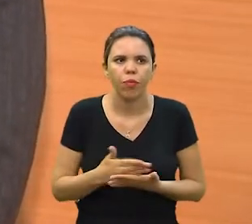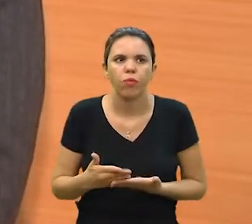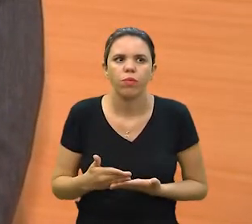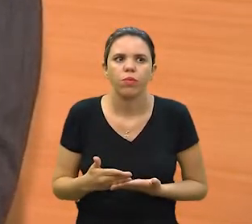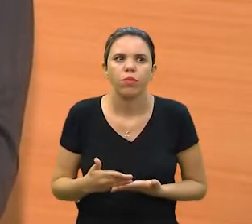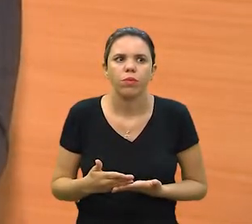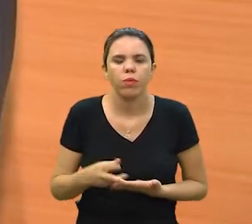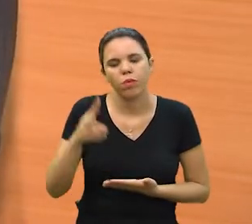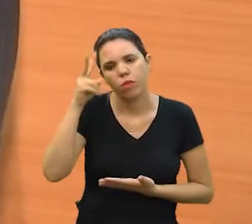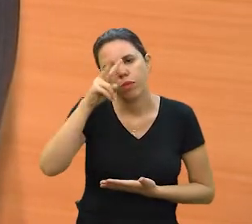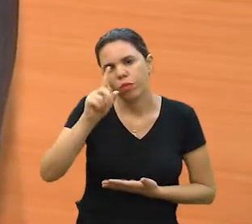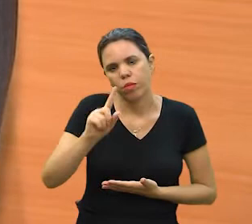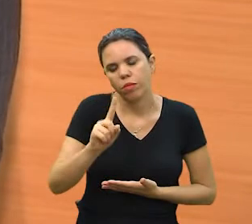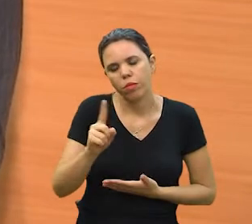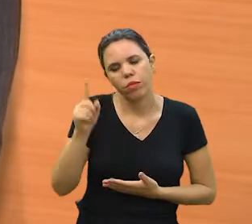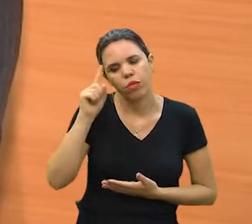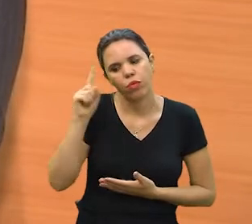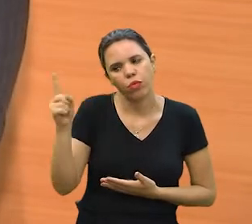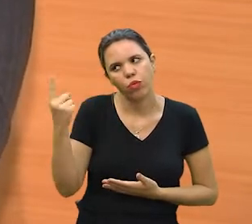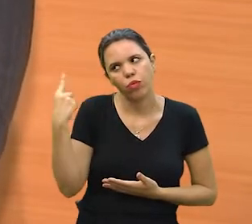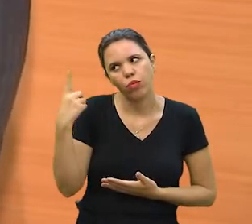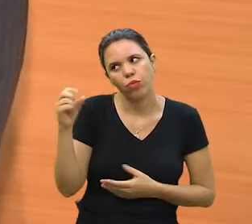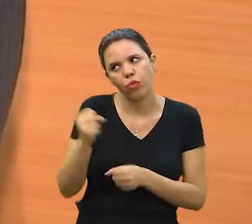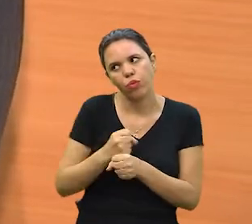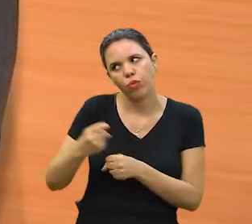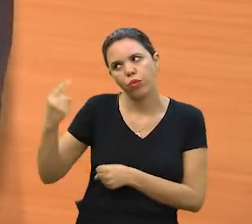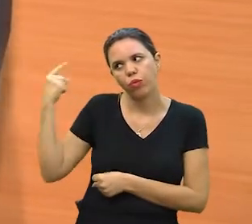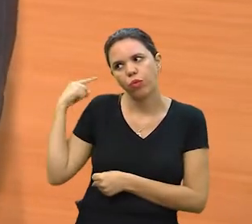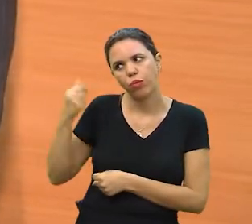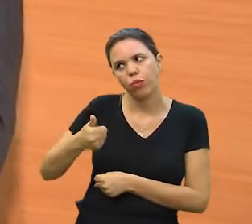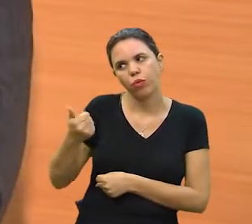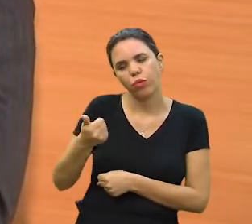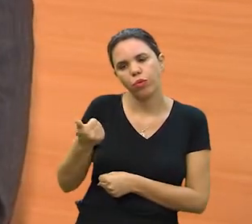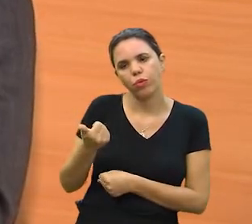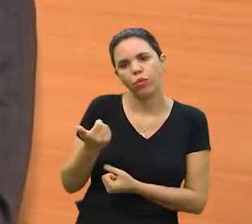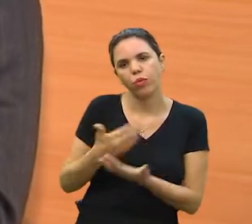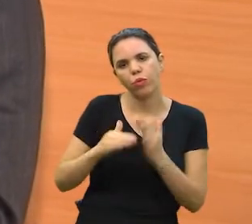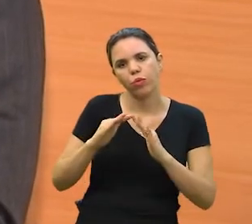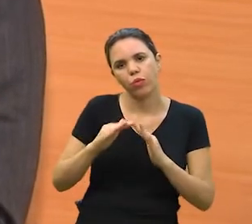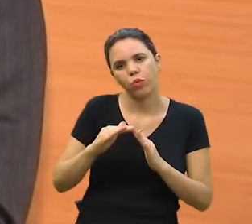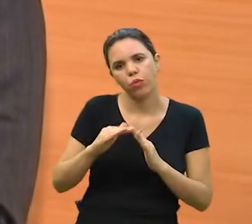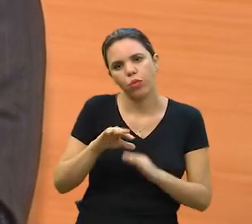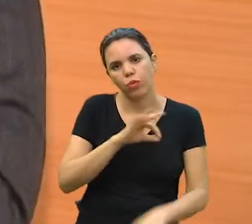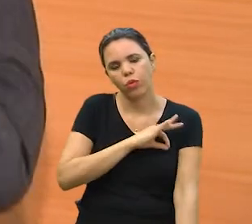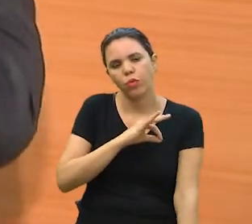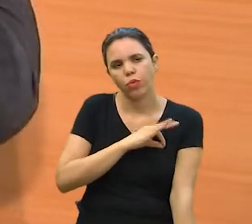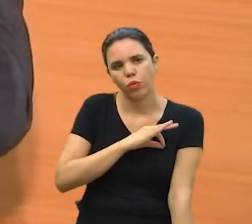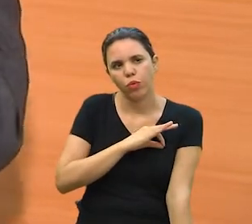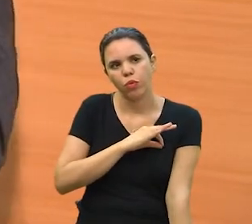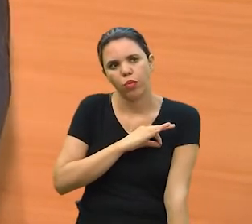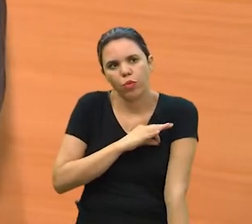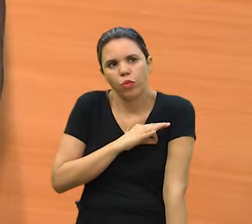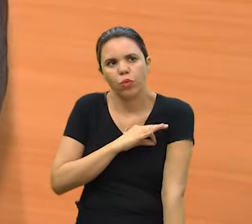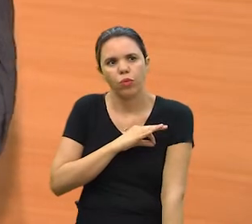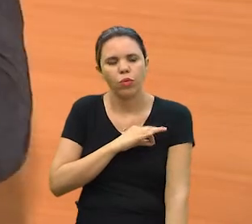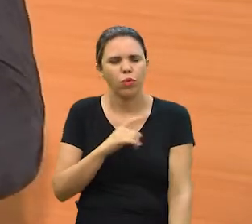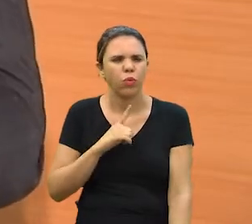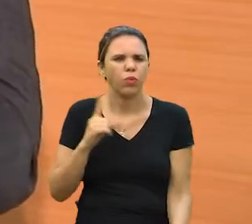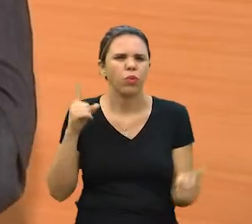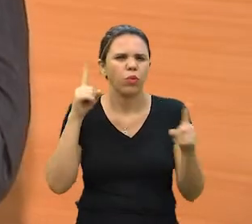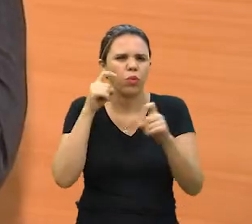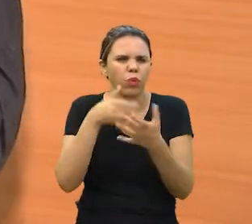começou, não vou lembrar exatamente a data, mas acho que há 10 anos atrás, começou o primeiro colégio, que foi um colégio que